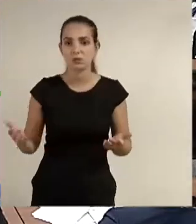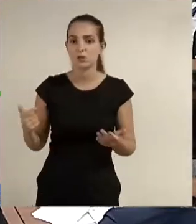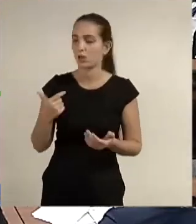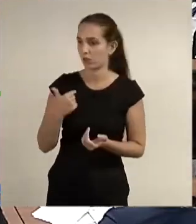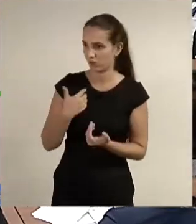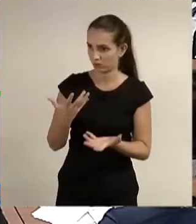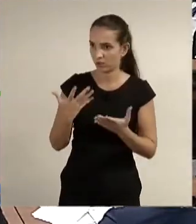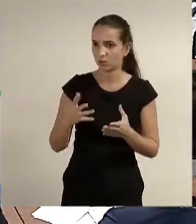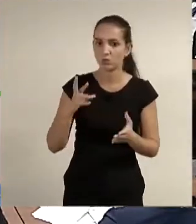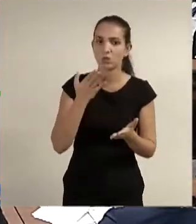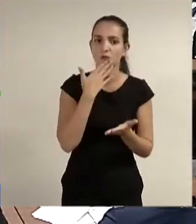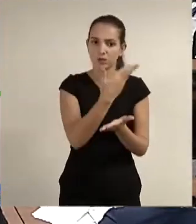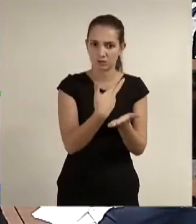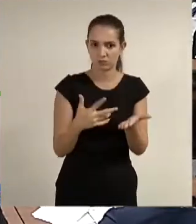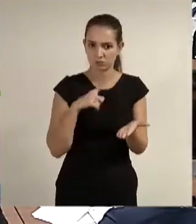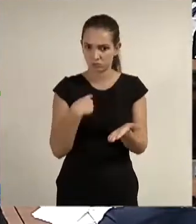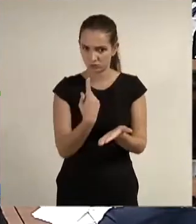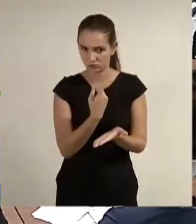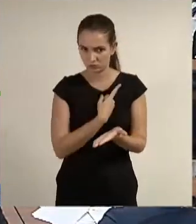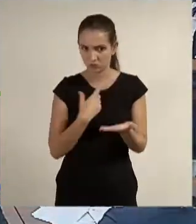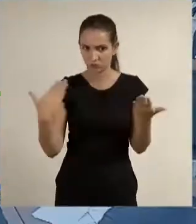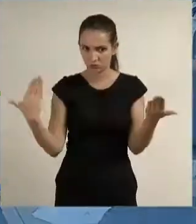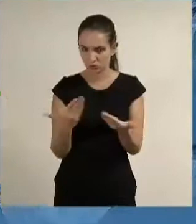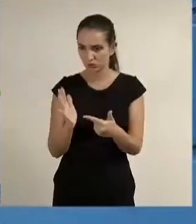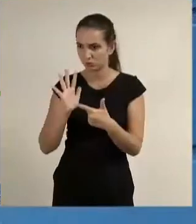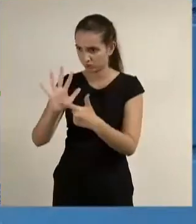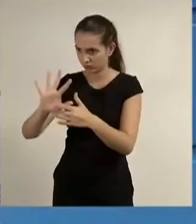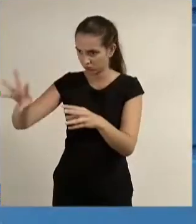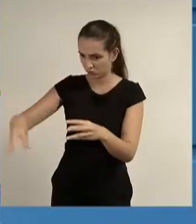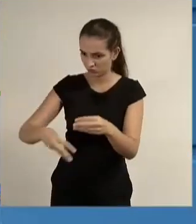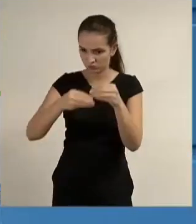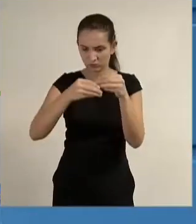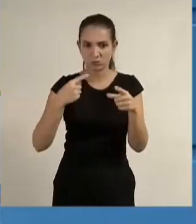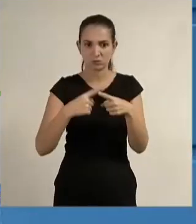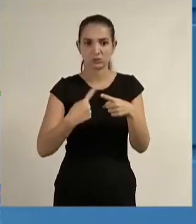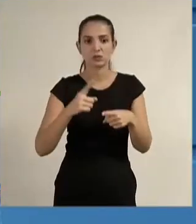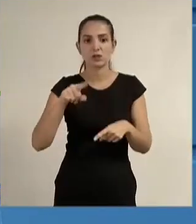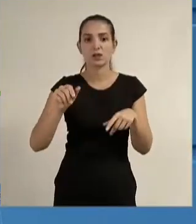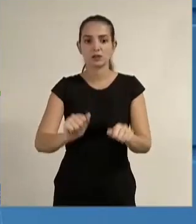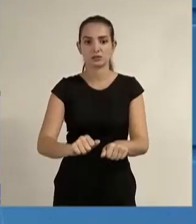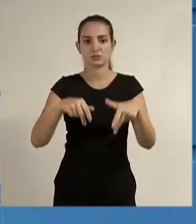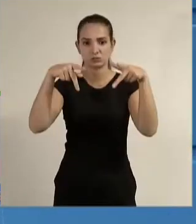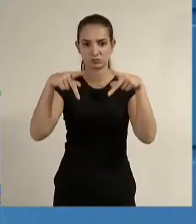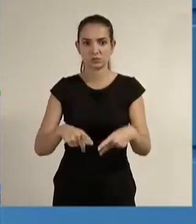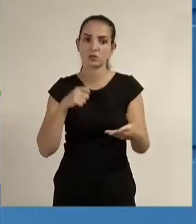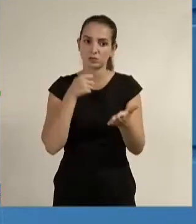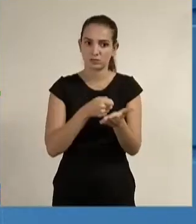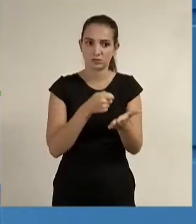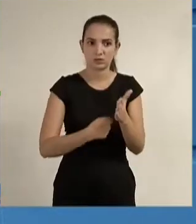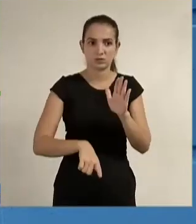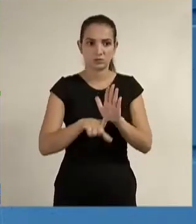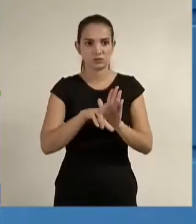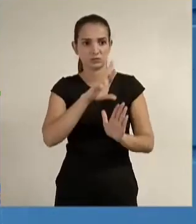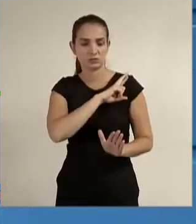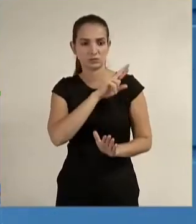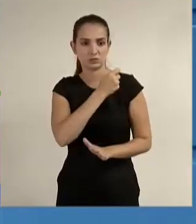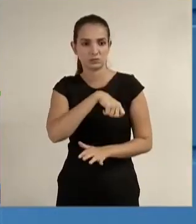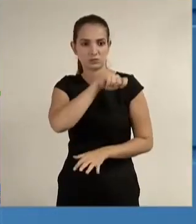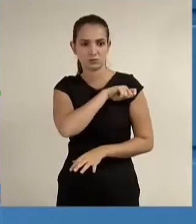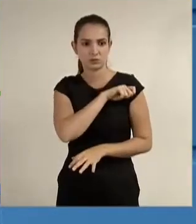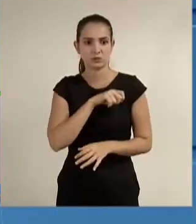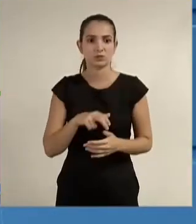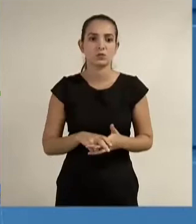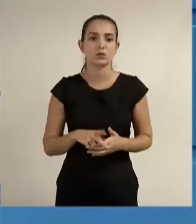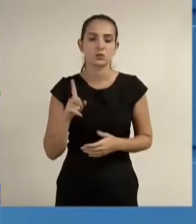de incluir o requerimento que nós apresentamos hoje, porque é de audiência pública por exigência da Lei de Responsabilidade Fiscal, para que a